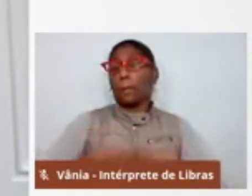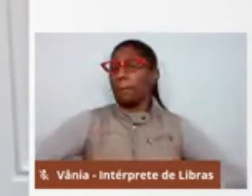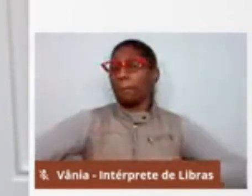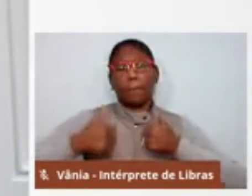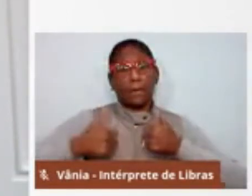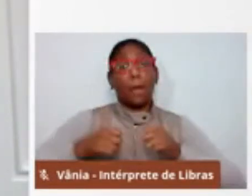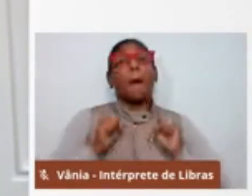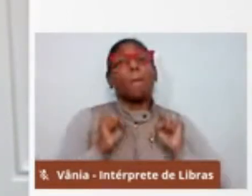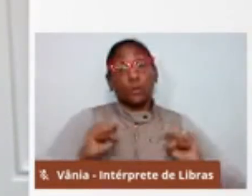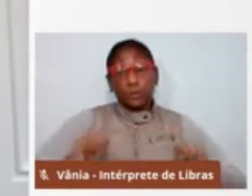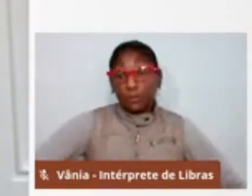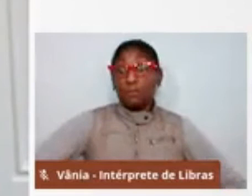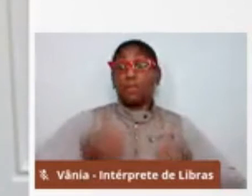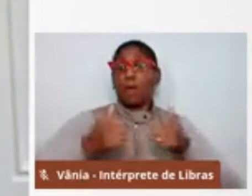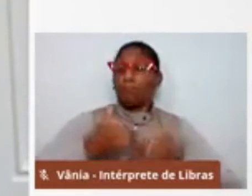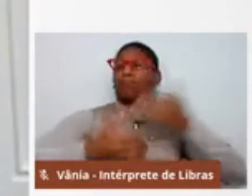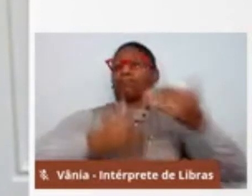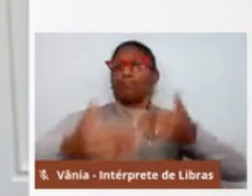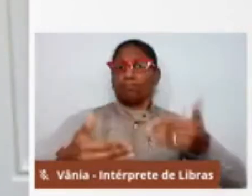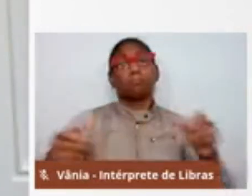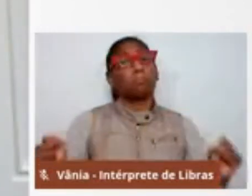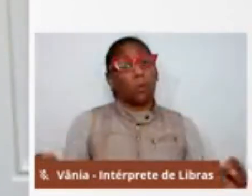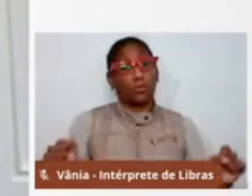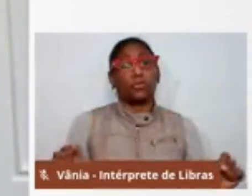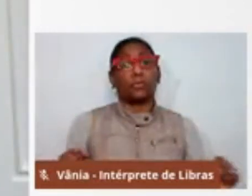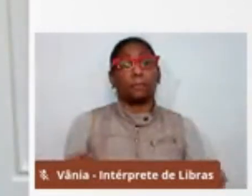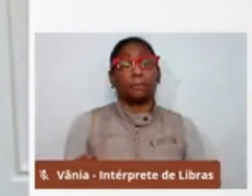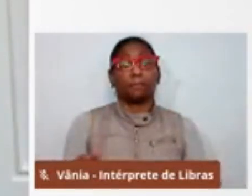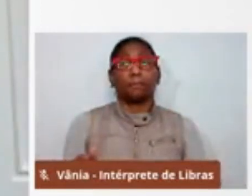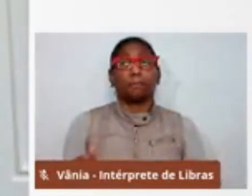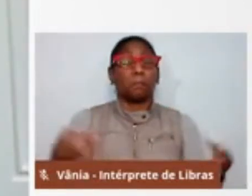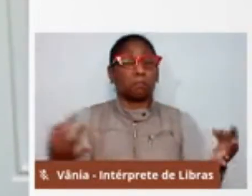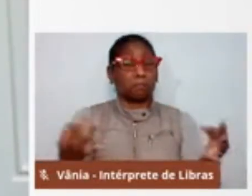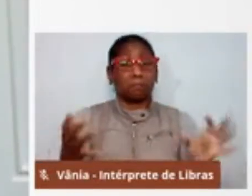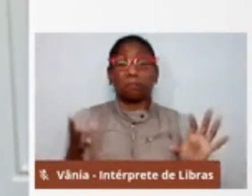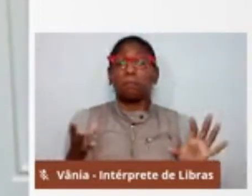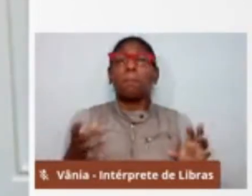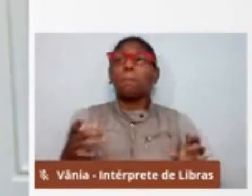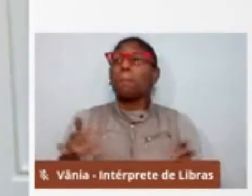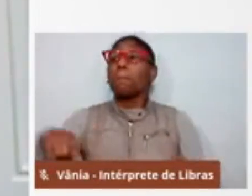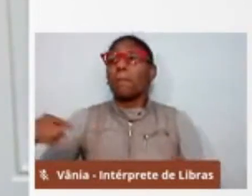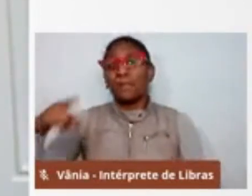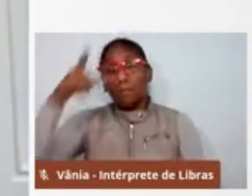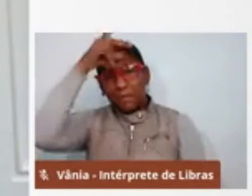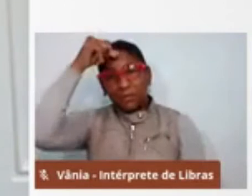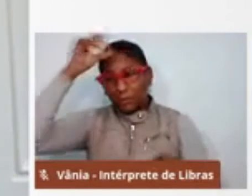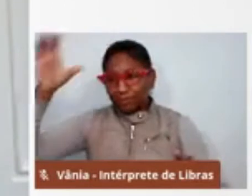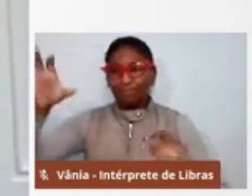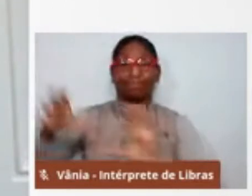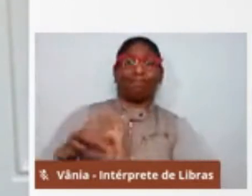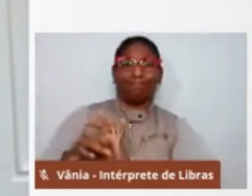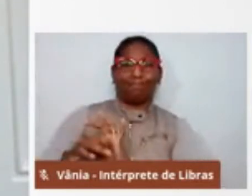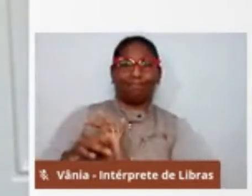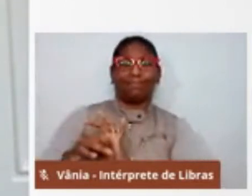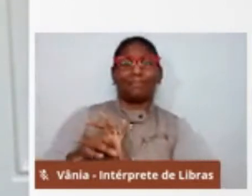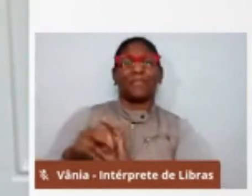avançar para um aperfeiçoamento e maior engajamento dos municípios com esta cogestão,